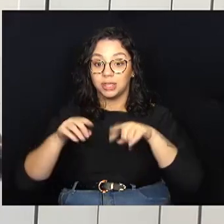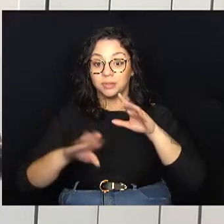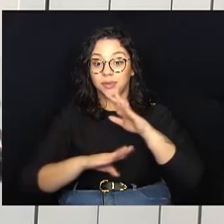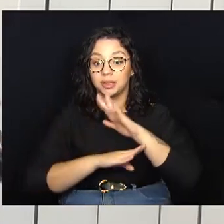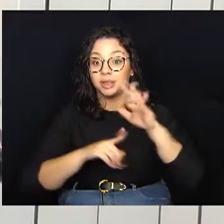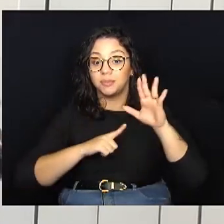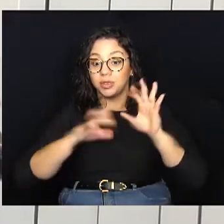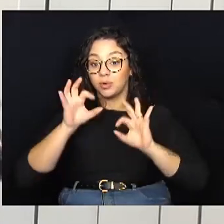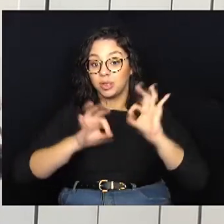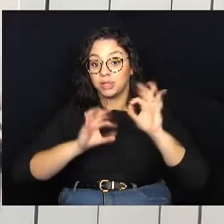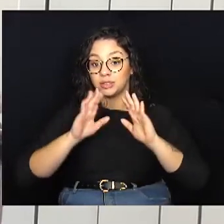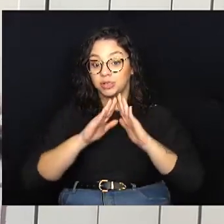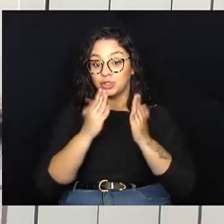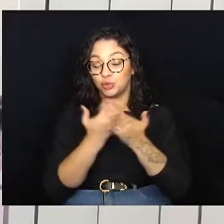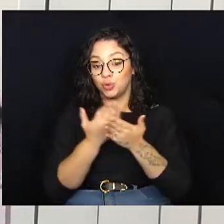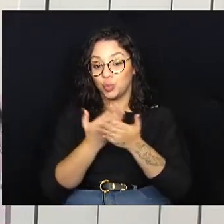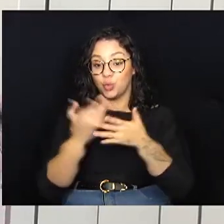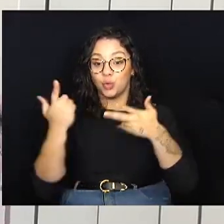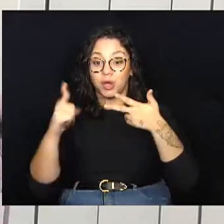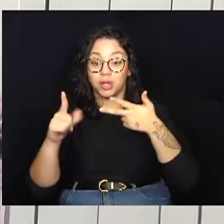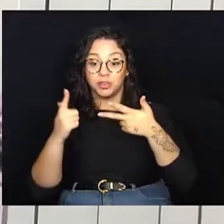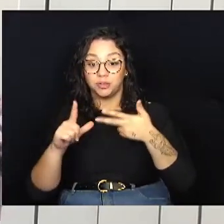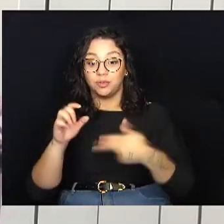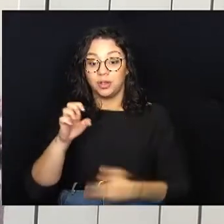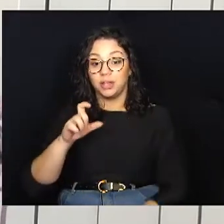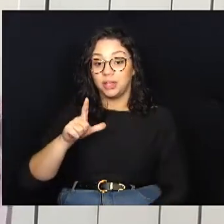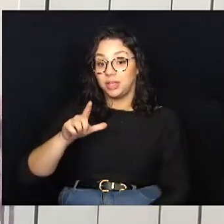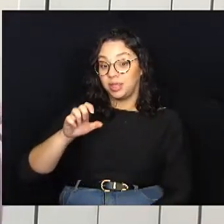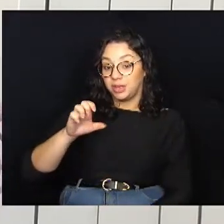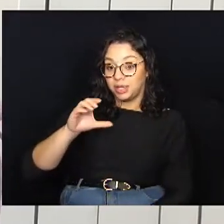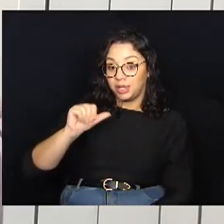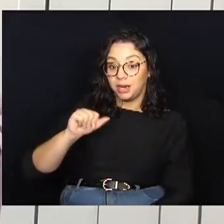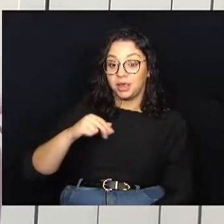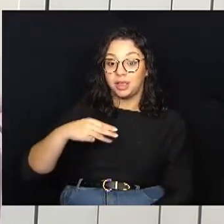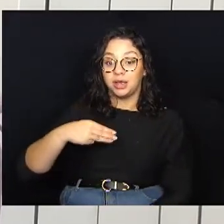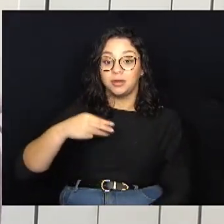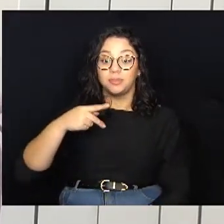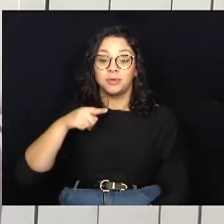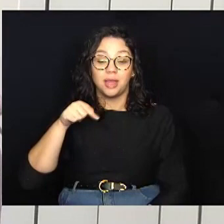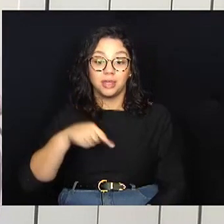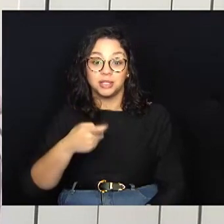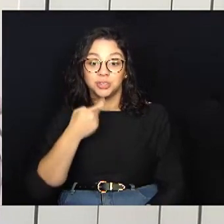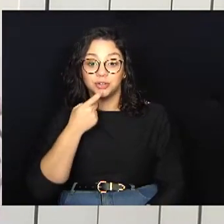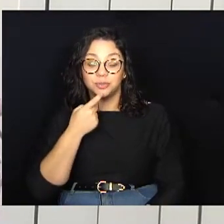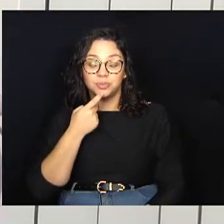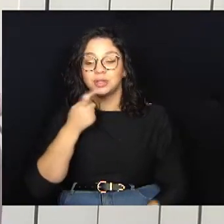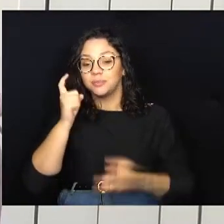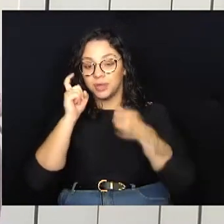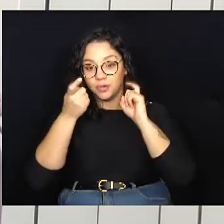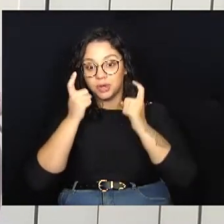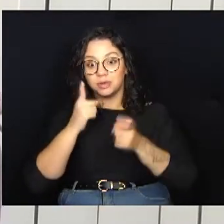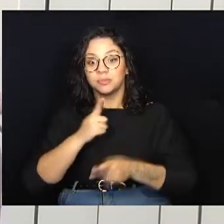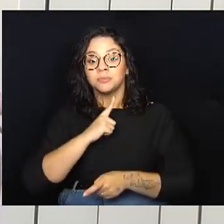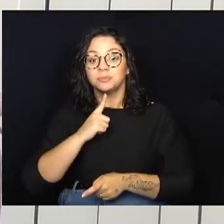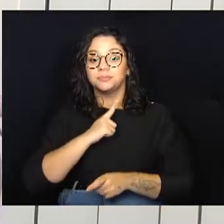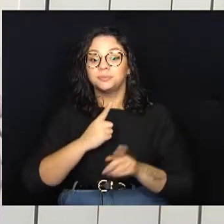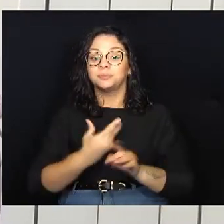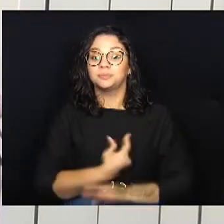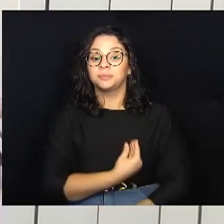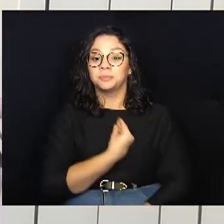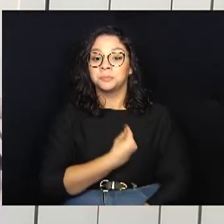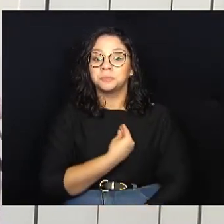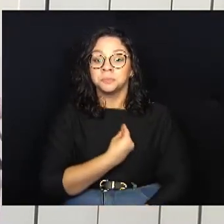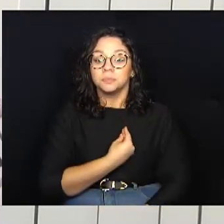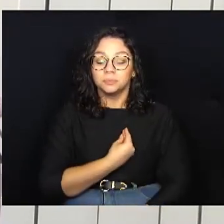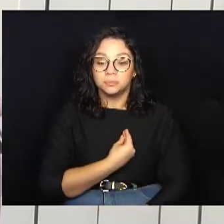da Elecamp, a Escola do Legislativo de Campinas. Durante as reuniões, que contarão com a presença do presidente